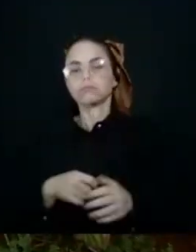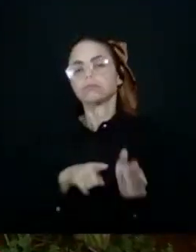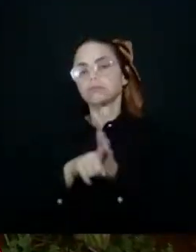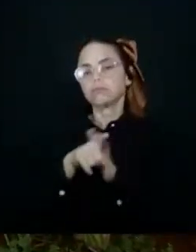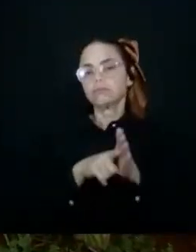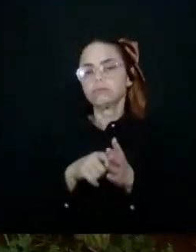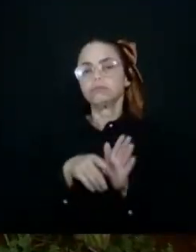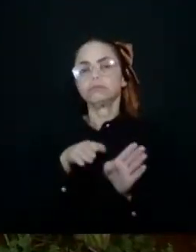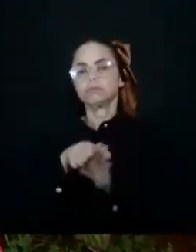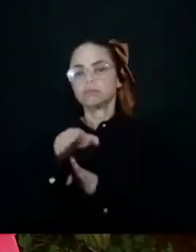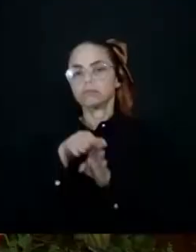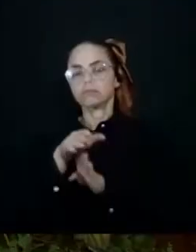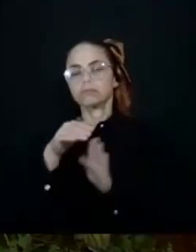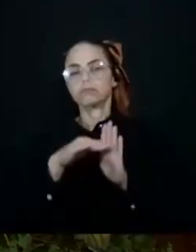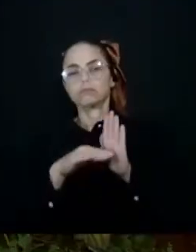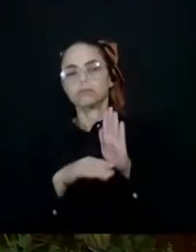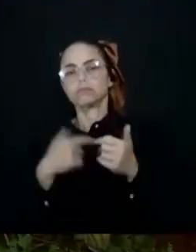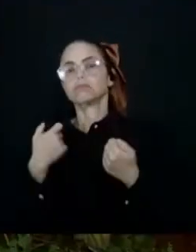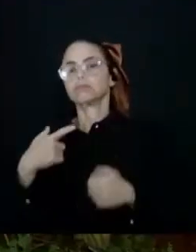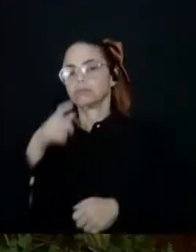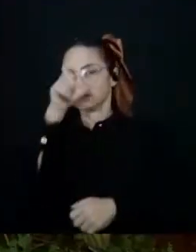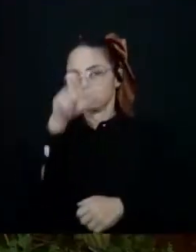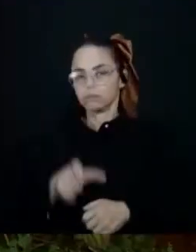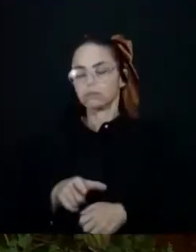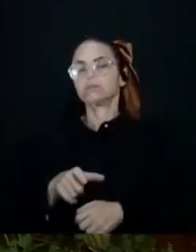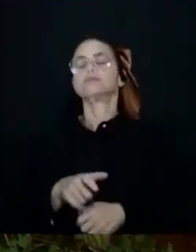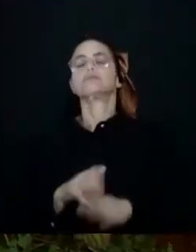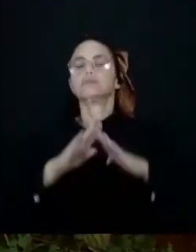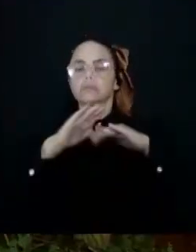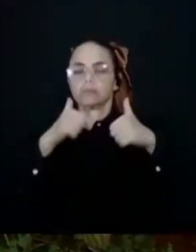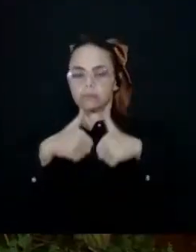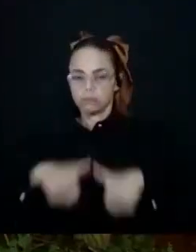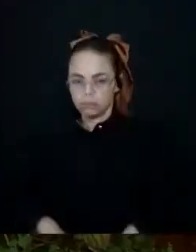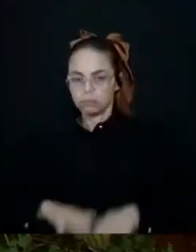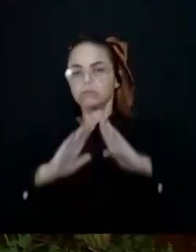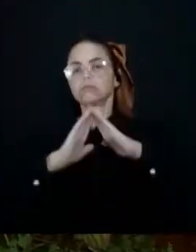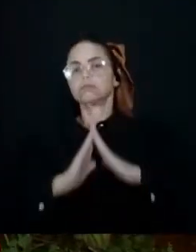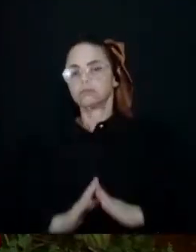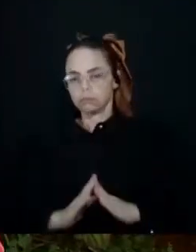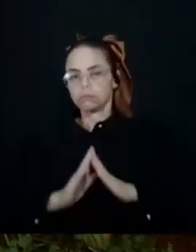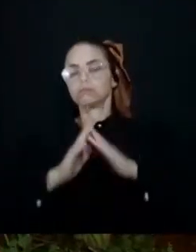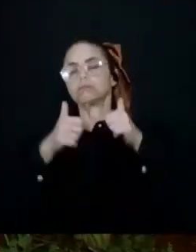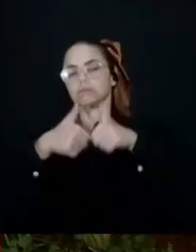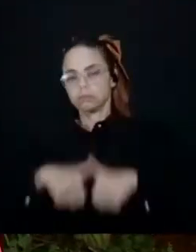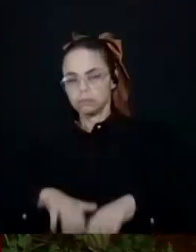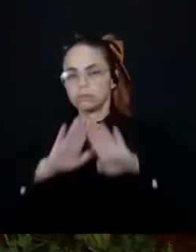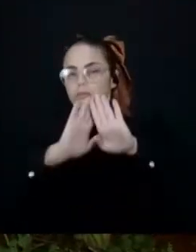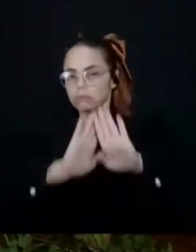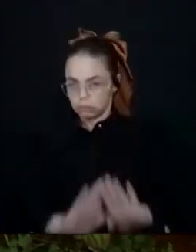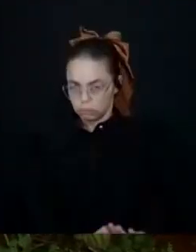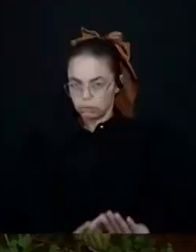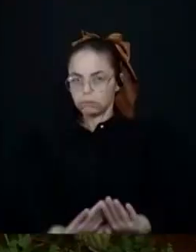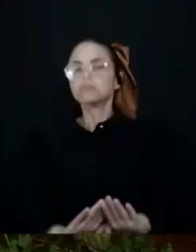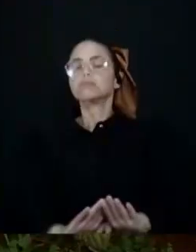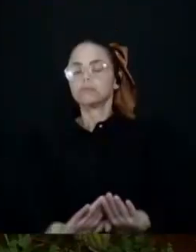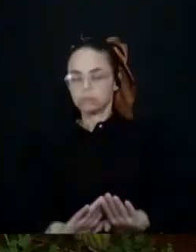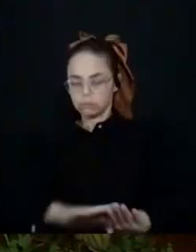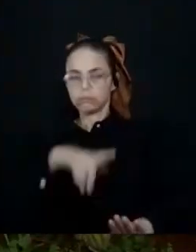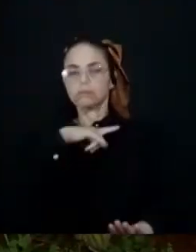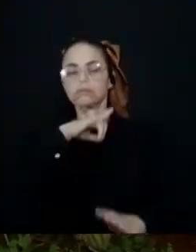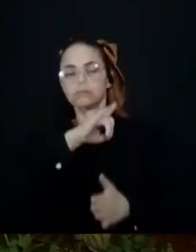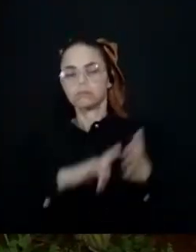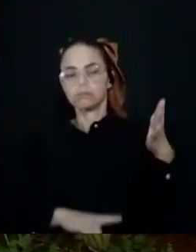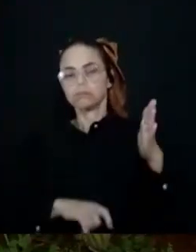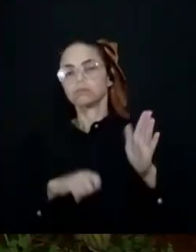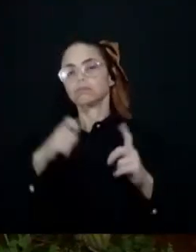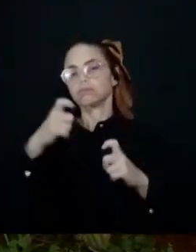orientações para que essa pessoa fique em casa. A gente pede para essa pessoa ficar em casa, né? Tem um atestado, fique em casa.